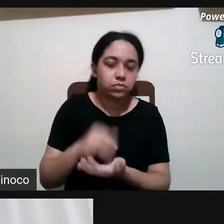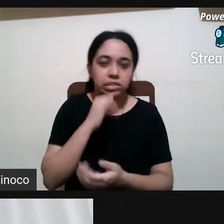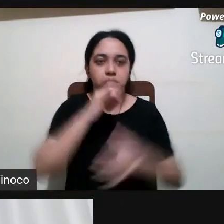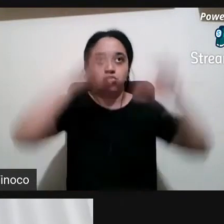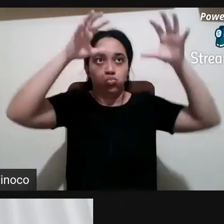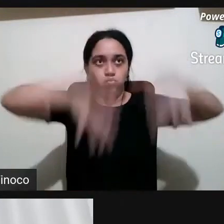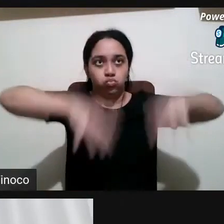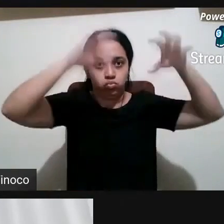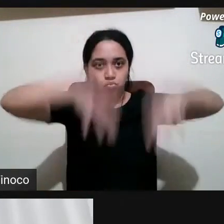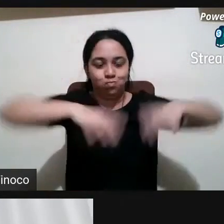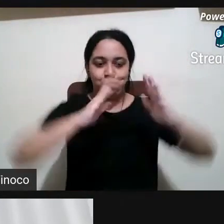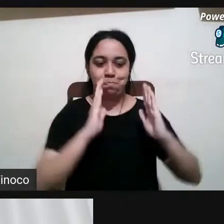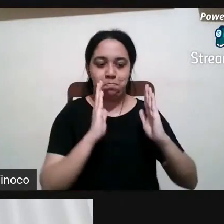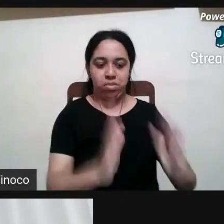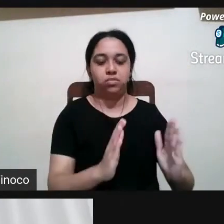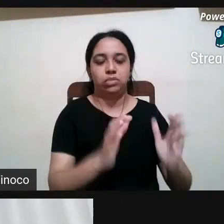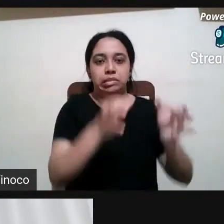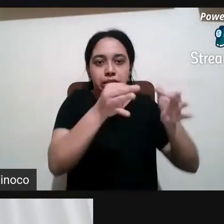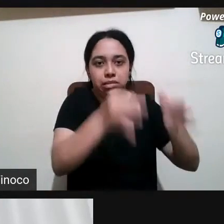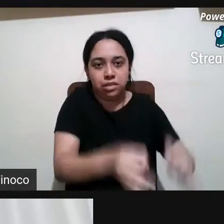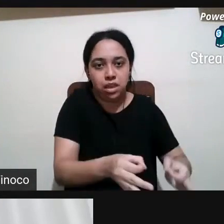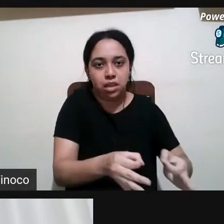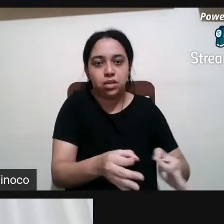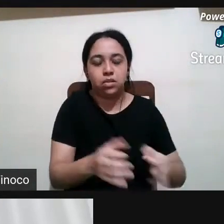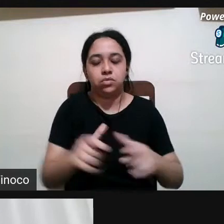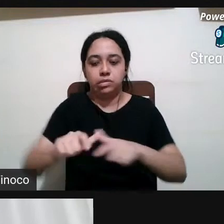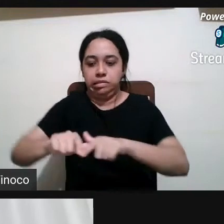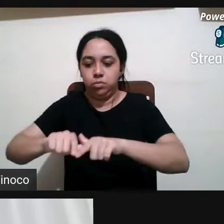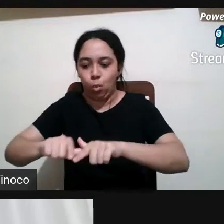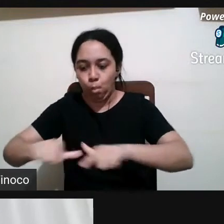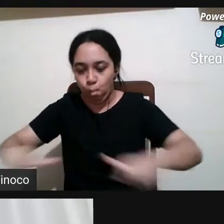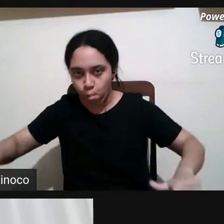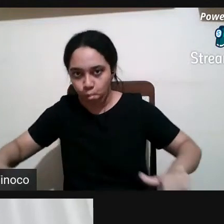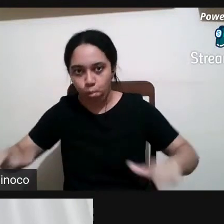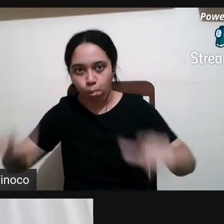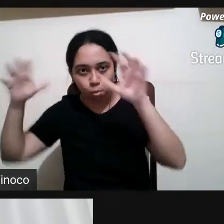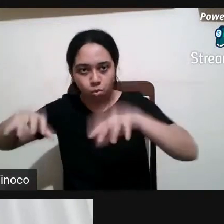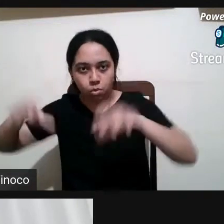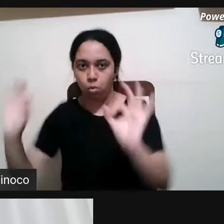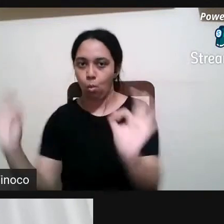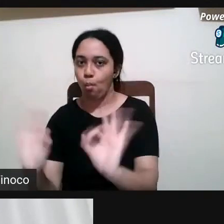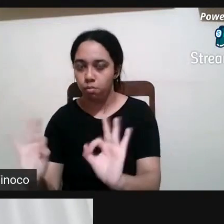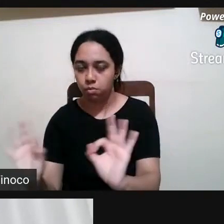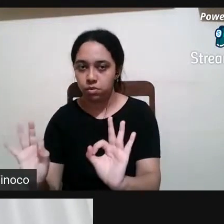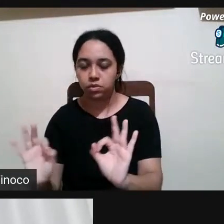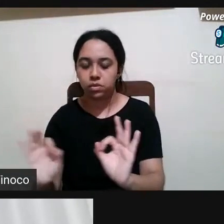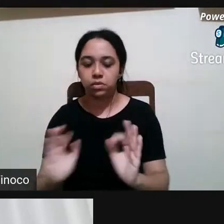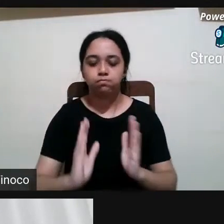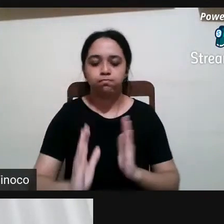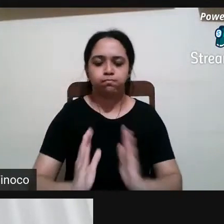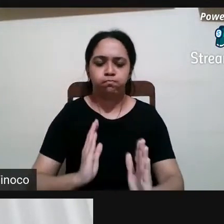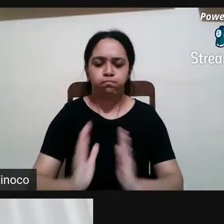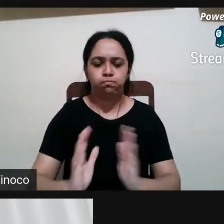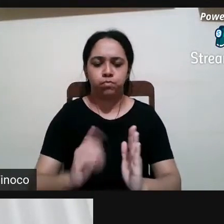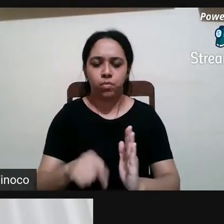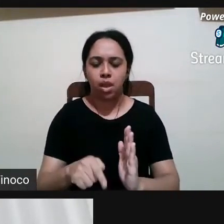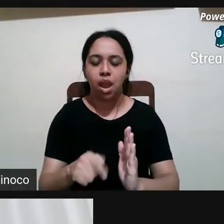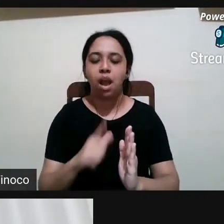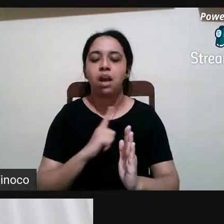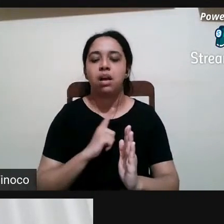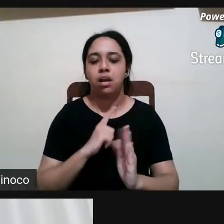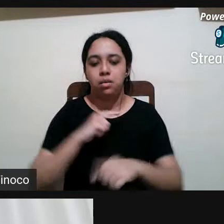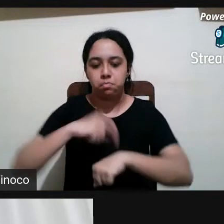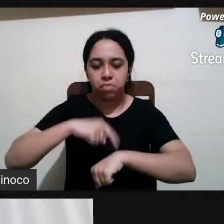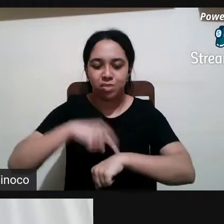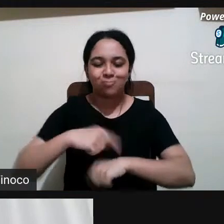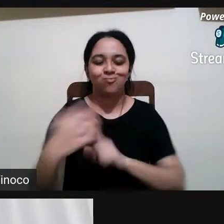o pico da estiagem, esses períodos transitórios e conseguir identificar se existe esse padrão temporal, se isso influencia realmente